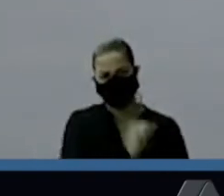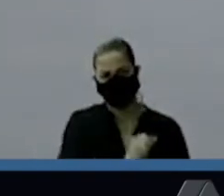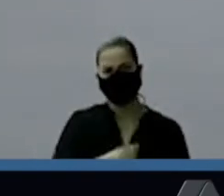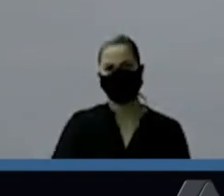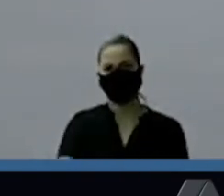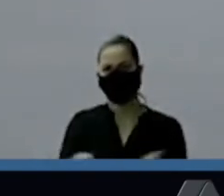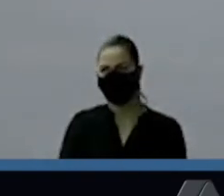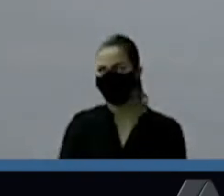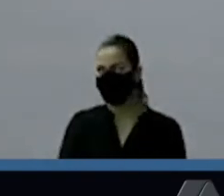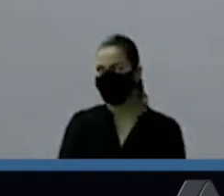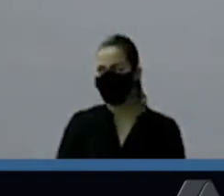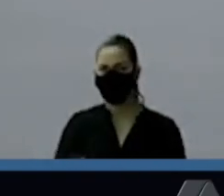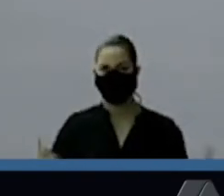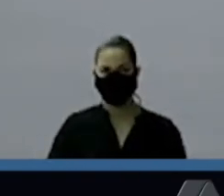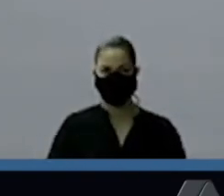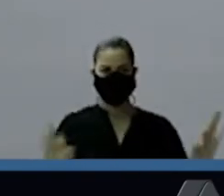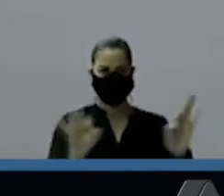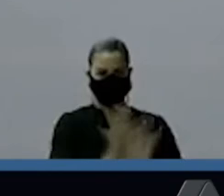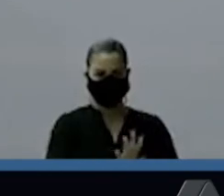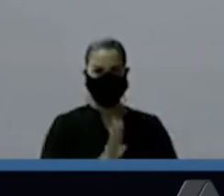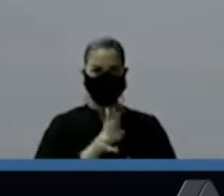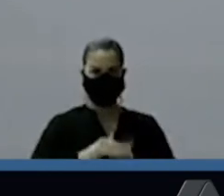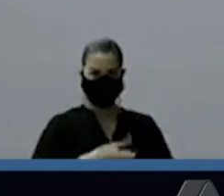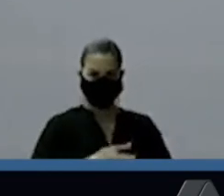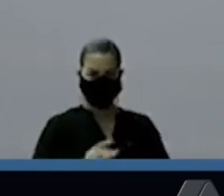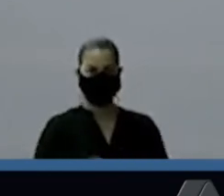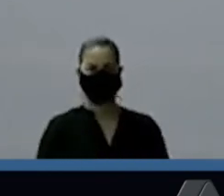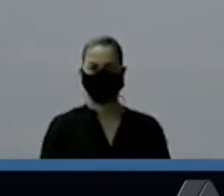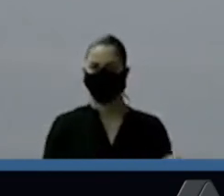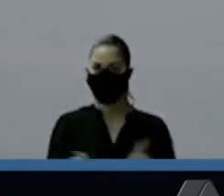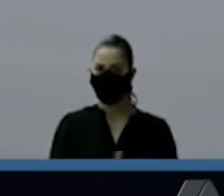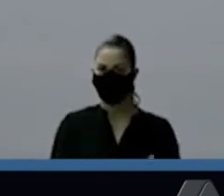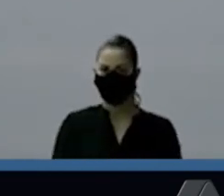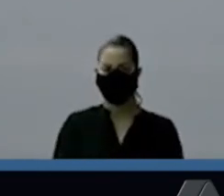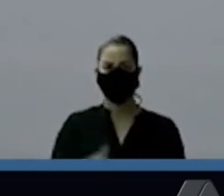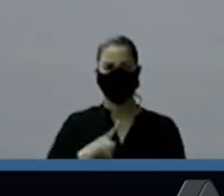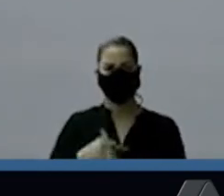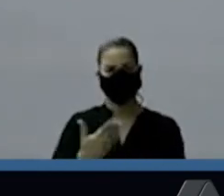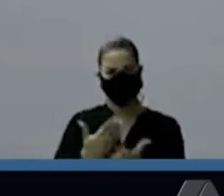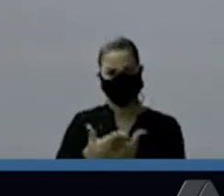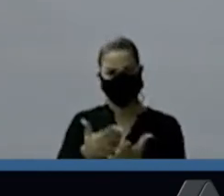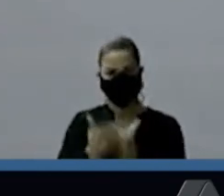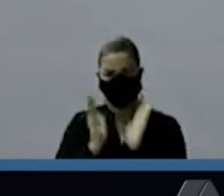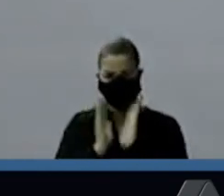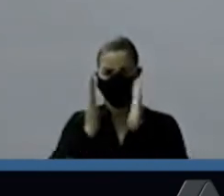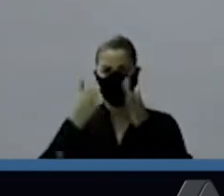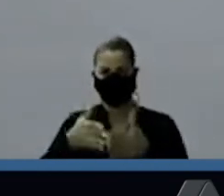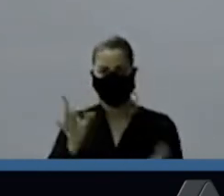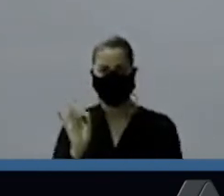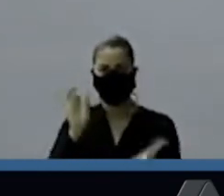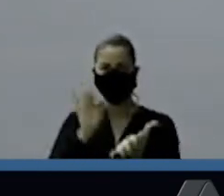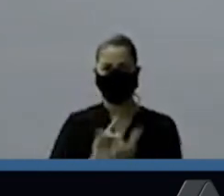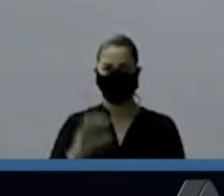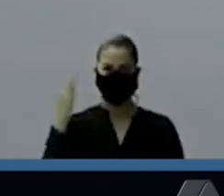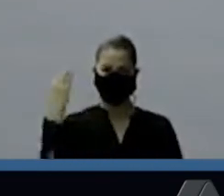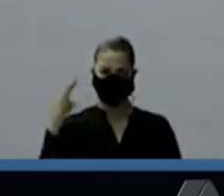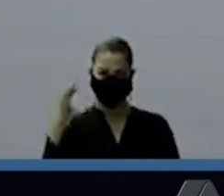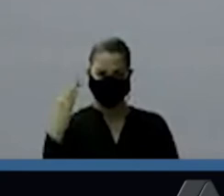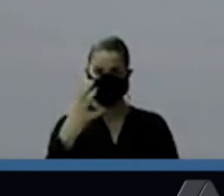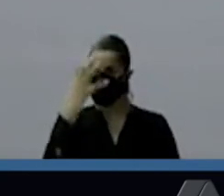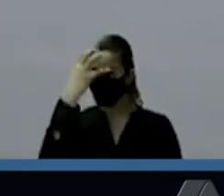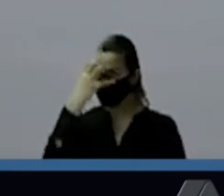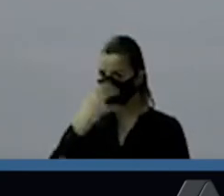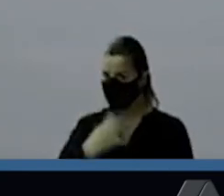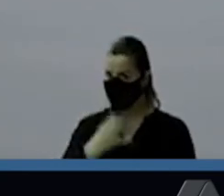rápida, mais eficaz e que tenha a finalização dos seus estudos conduzido por instituições